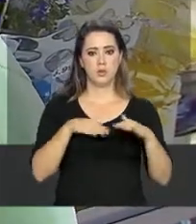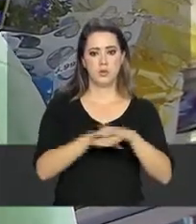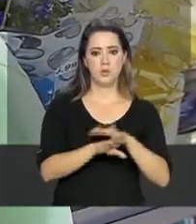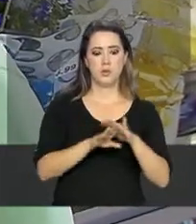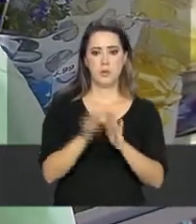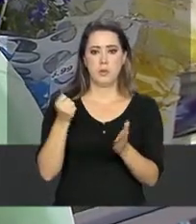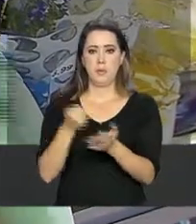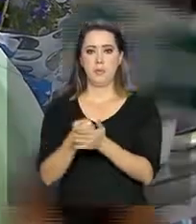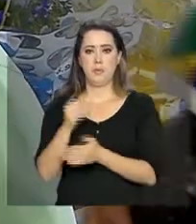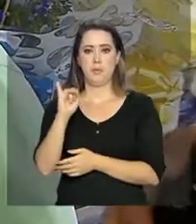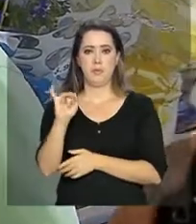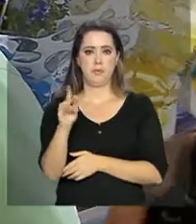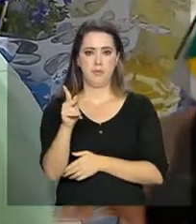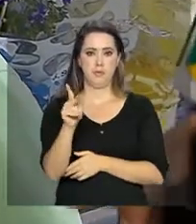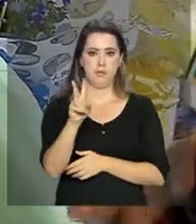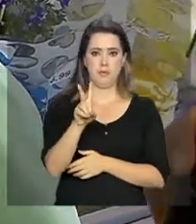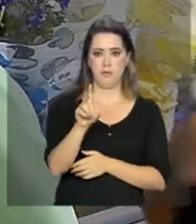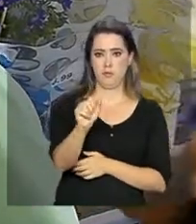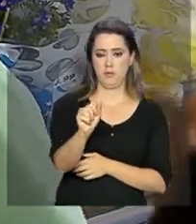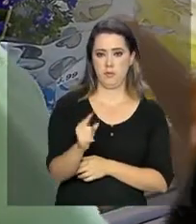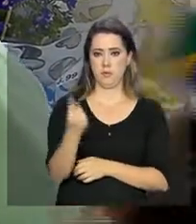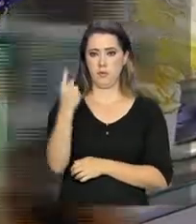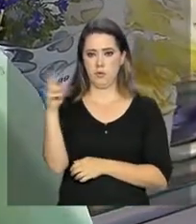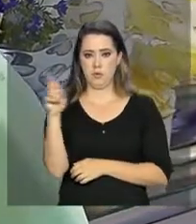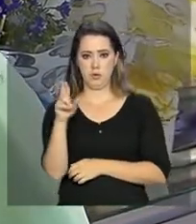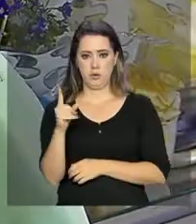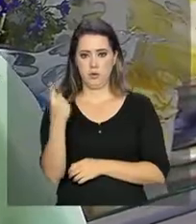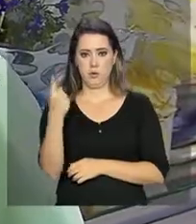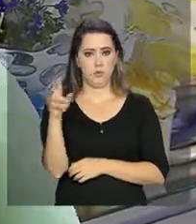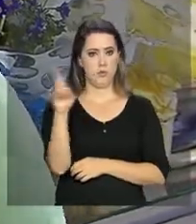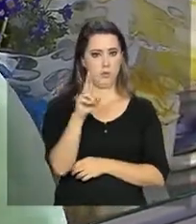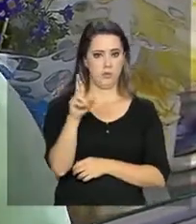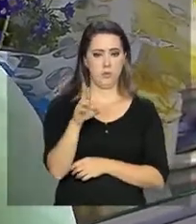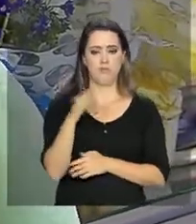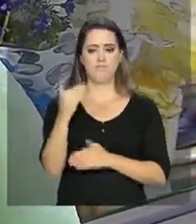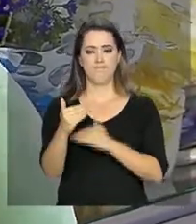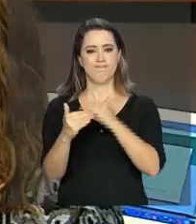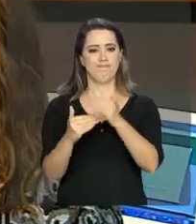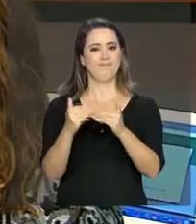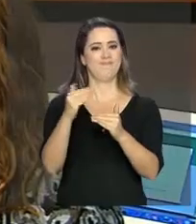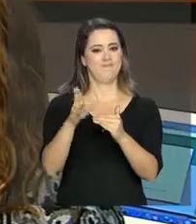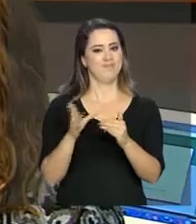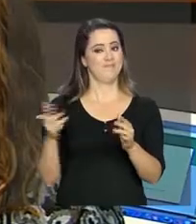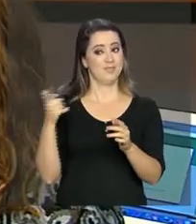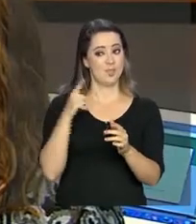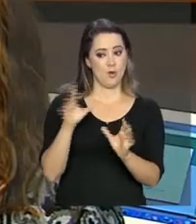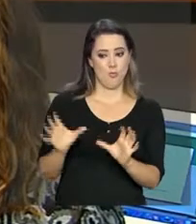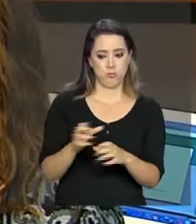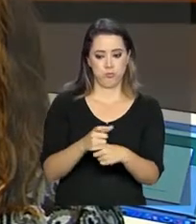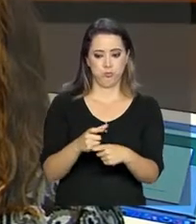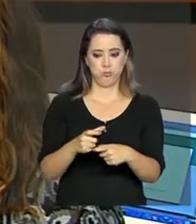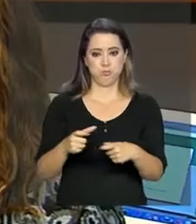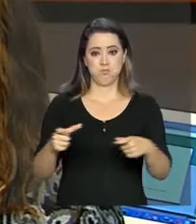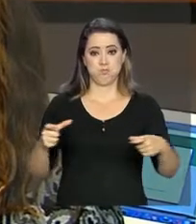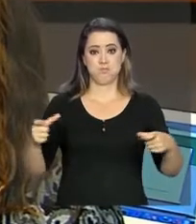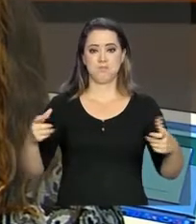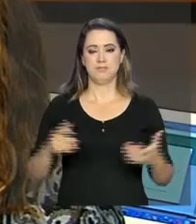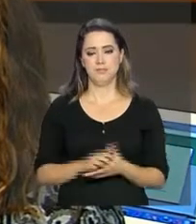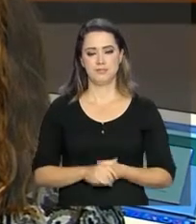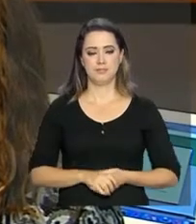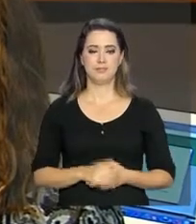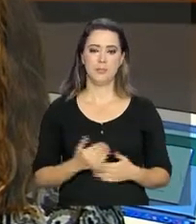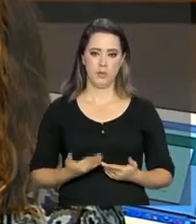do carro aí vai votar no dia o real ajuda e só de vagas e chega lá segundo o banco central 8